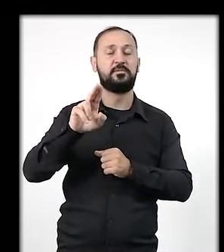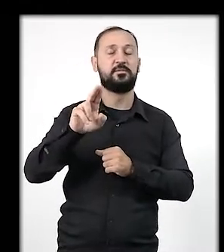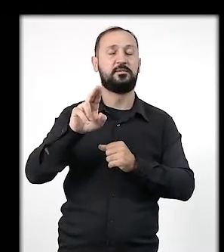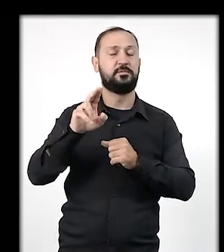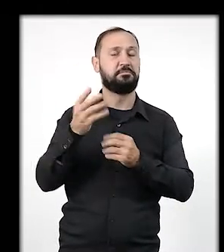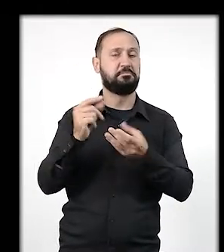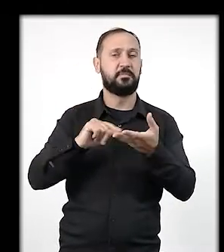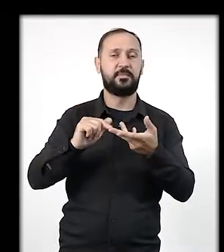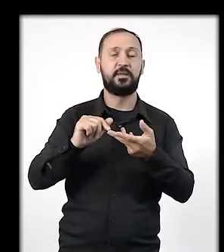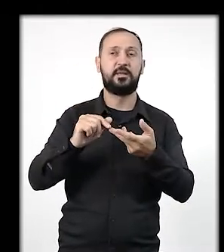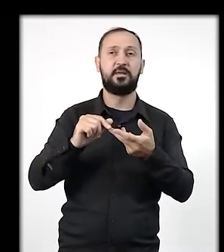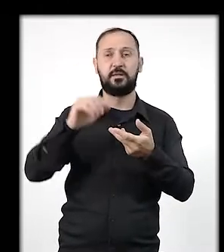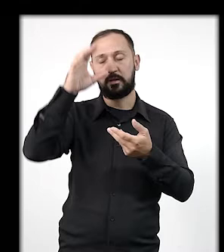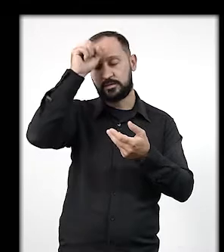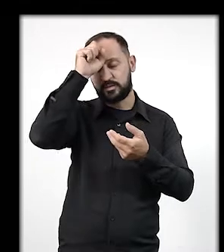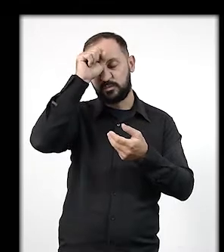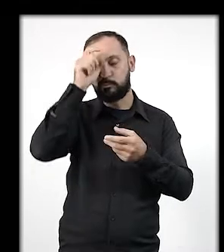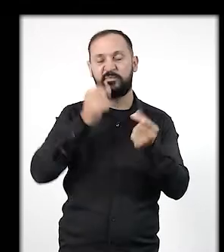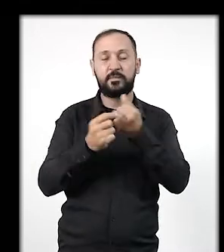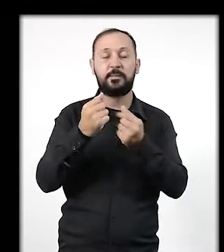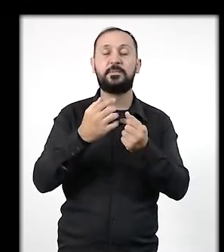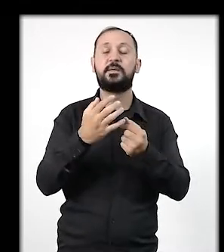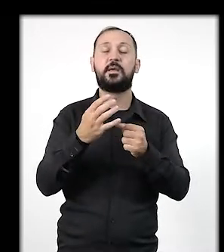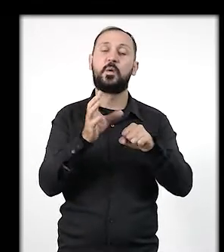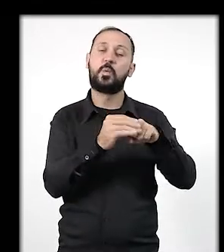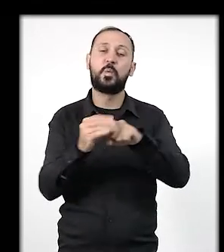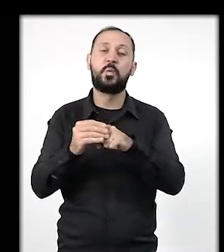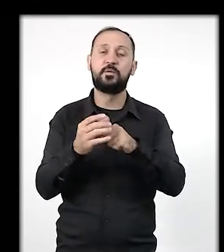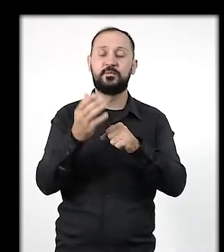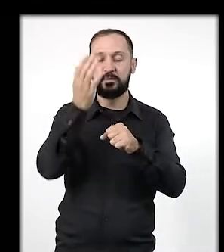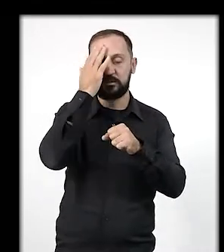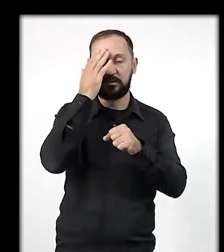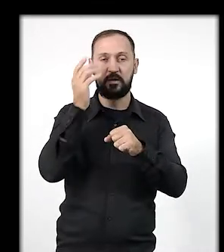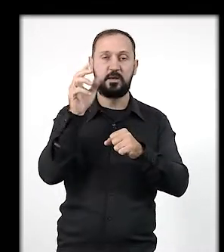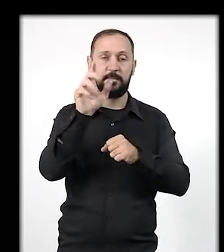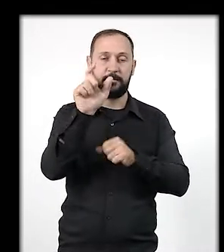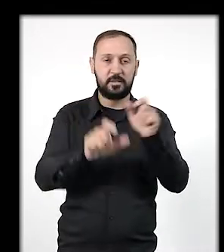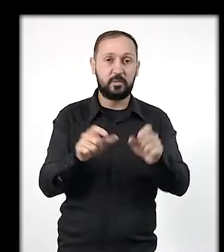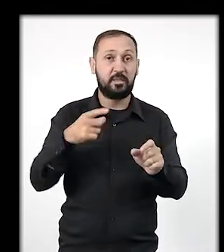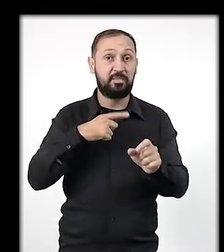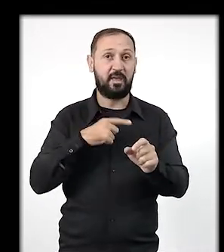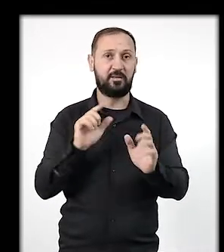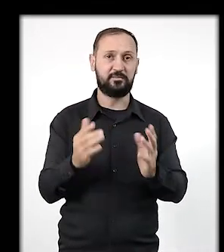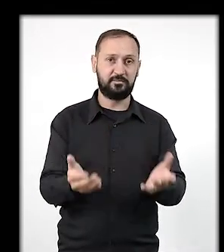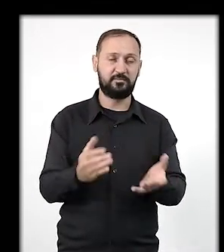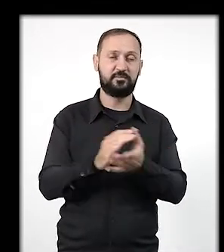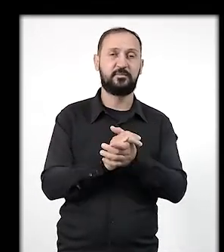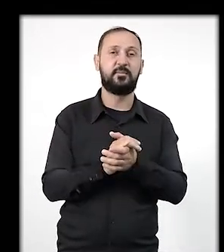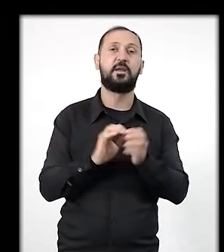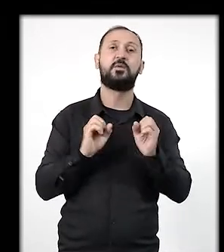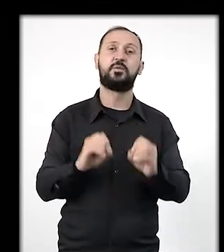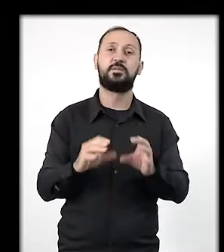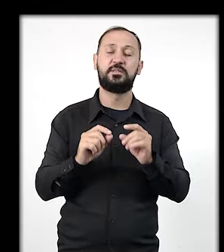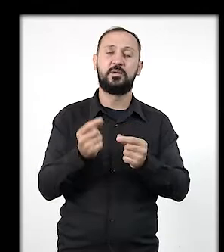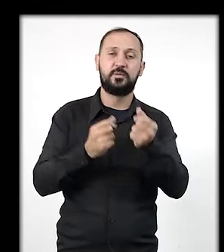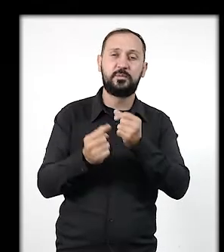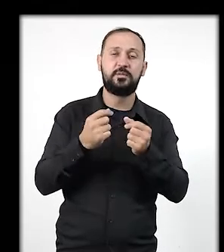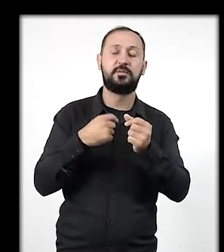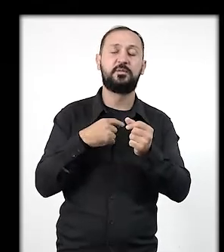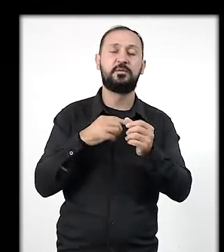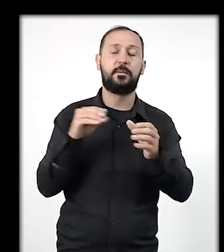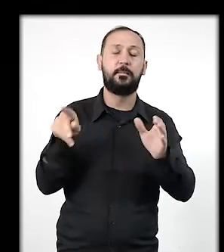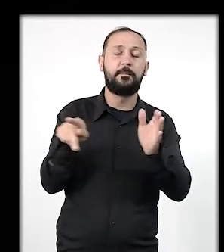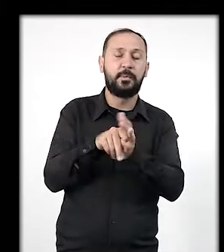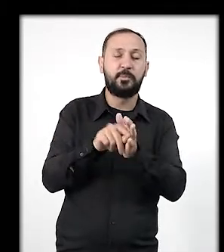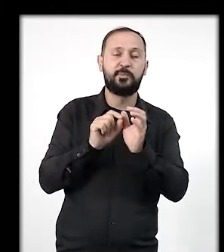da educação financeira. A alfabetização financeira trata do nível de conhecimento em finanças que uma pessoa possui, enquanto a educação financeira trata